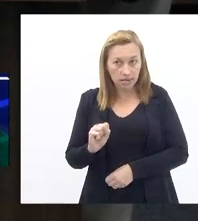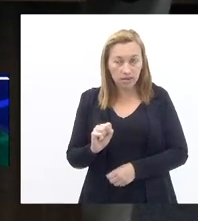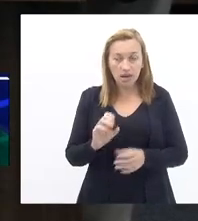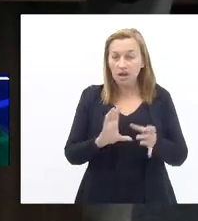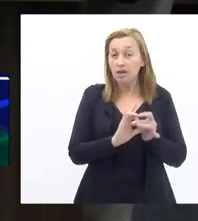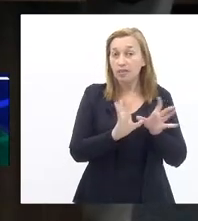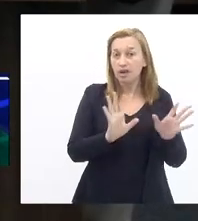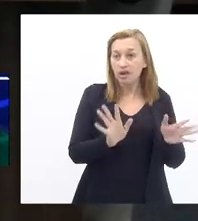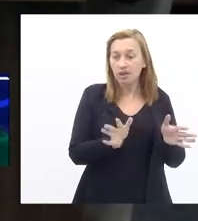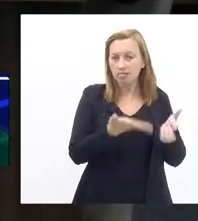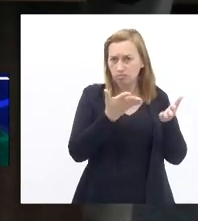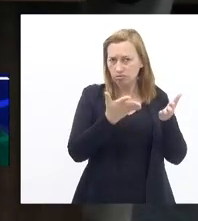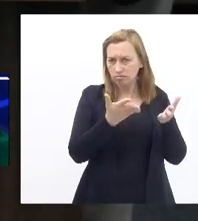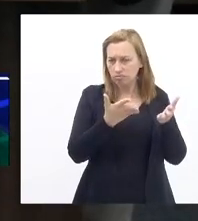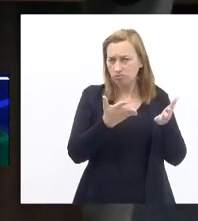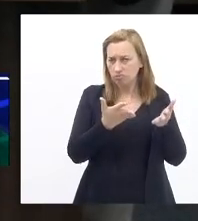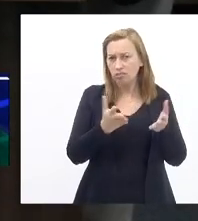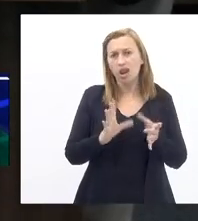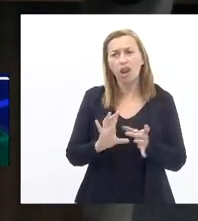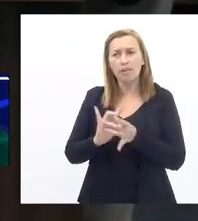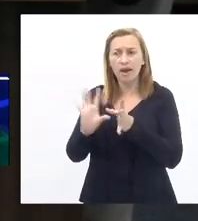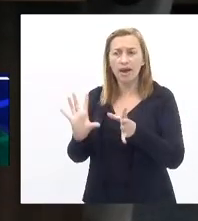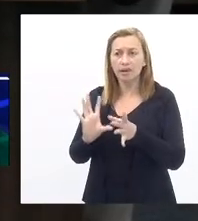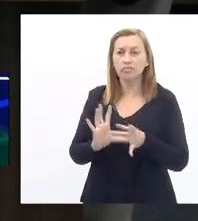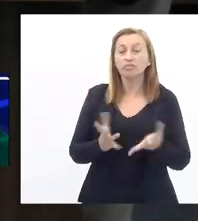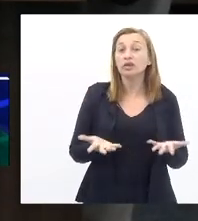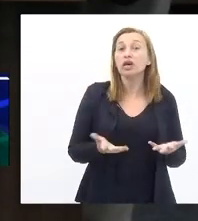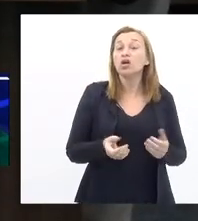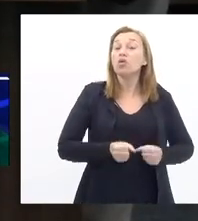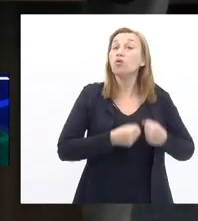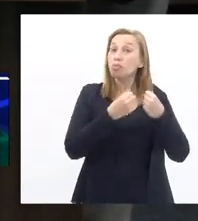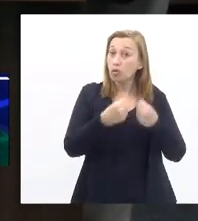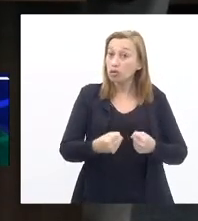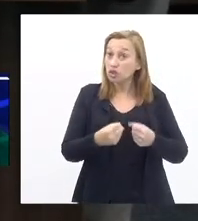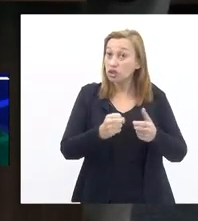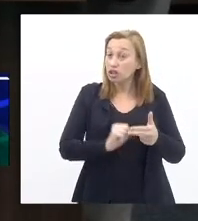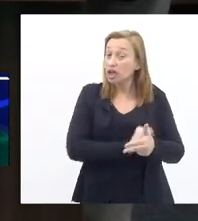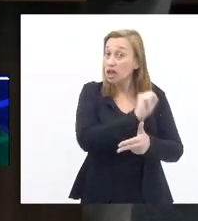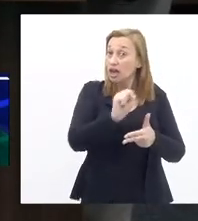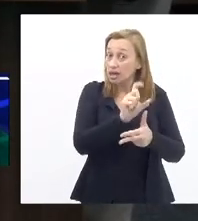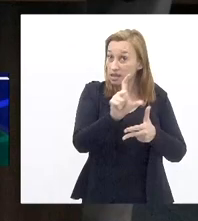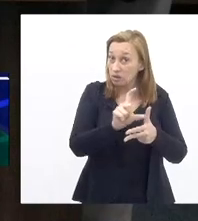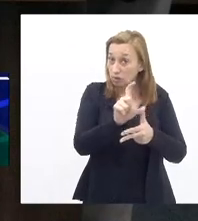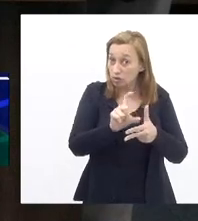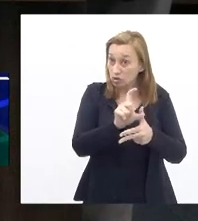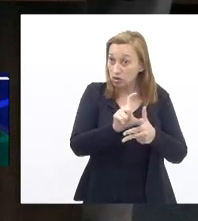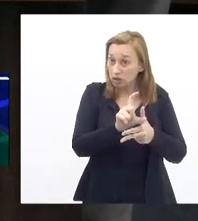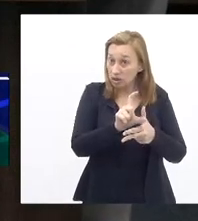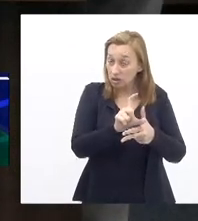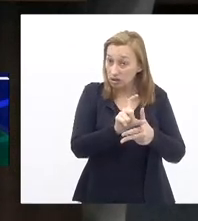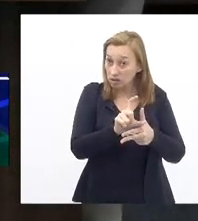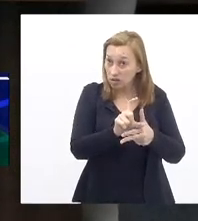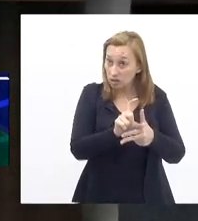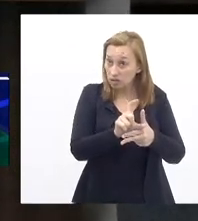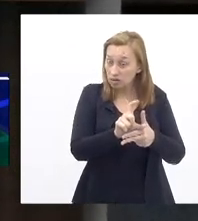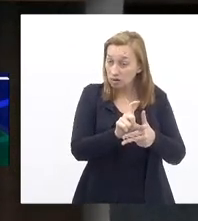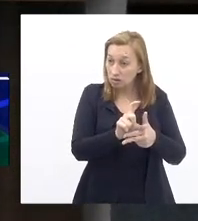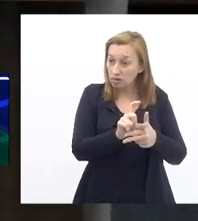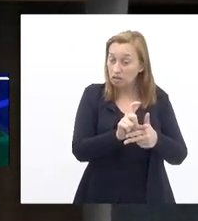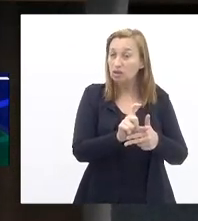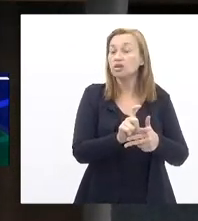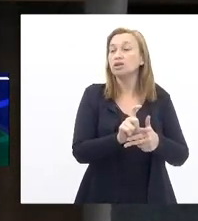dar incentivo, autoriza não sei o quê, bota lá, o Poder Executivo envidará